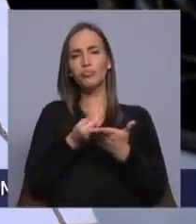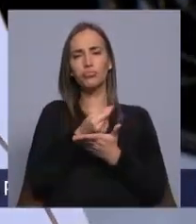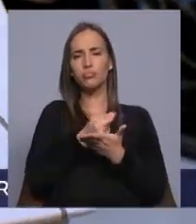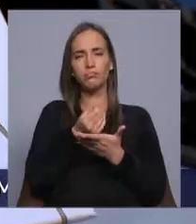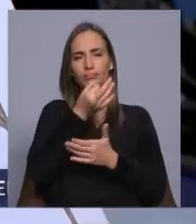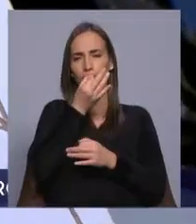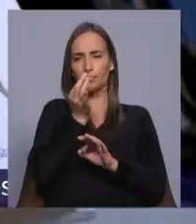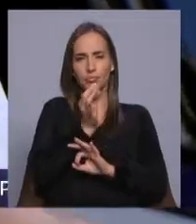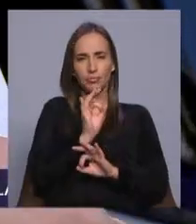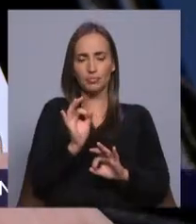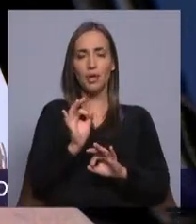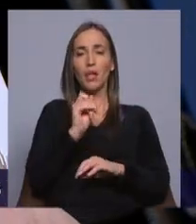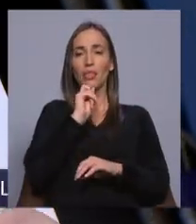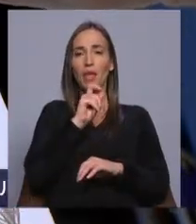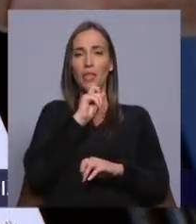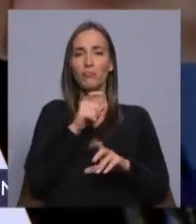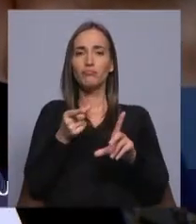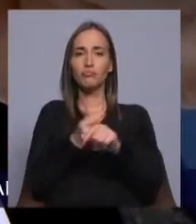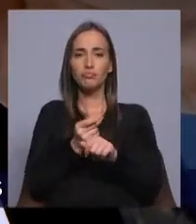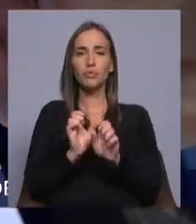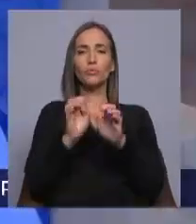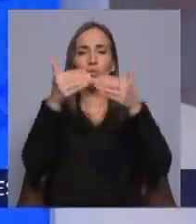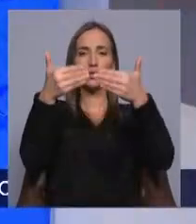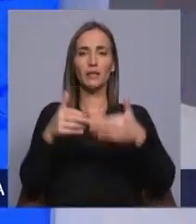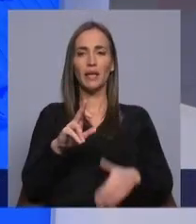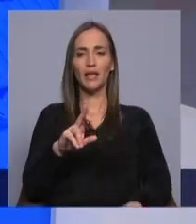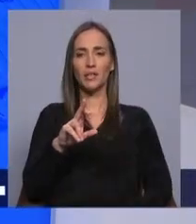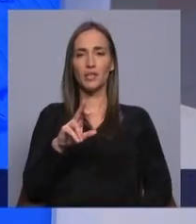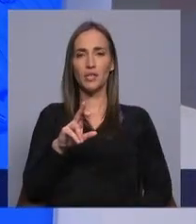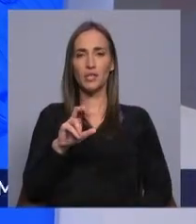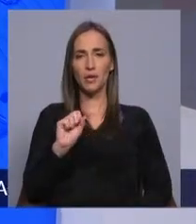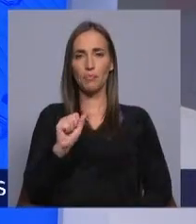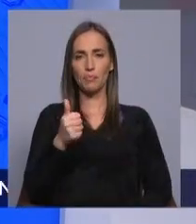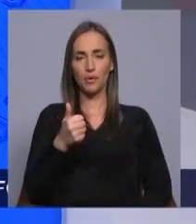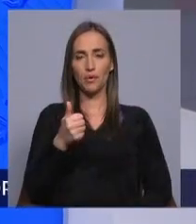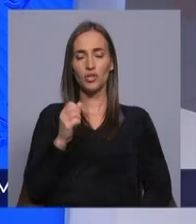que pode ser adquirido no site da RVJ Editores.